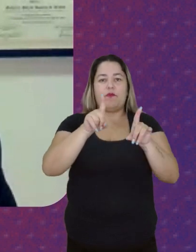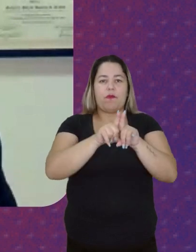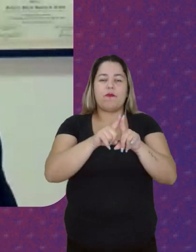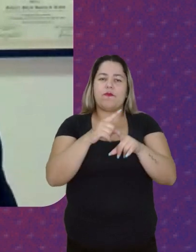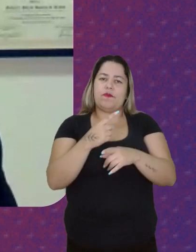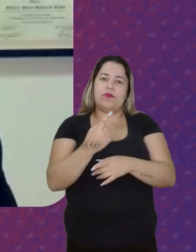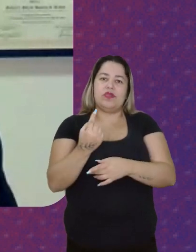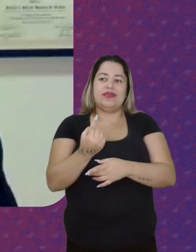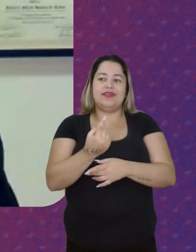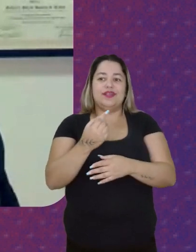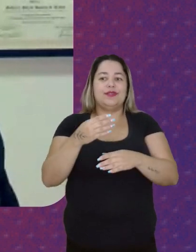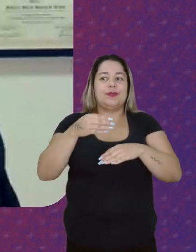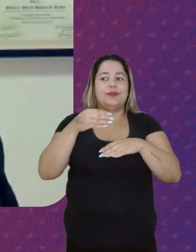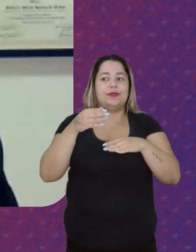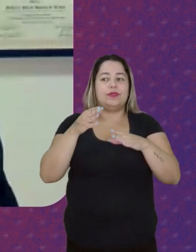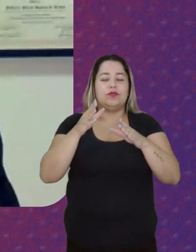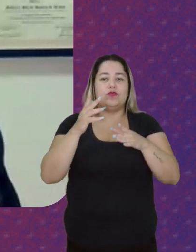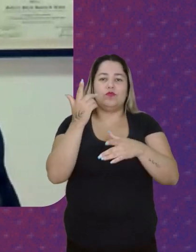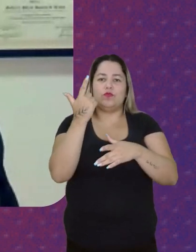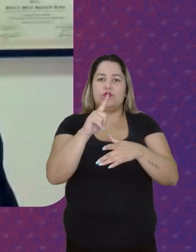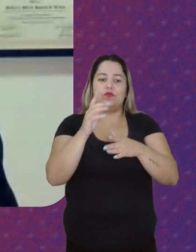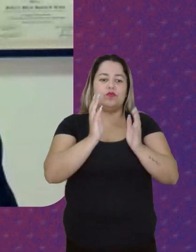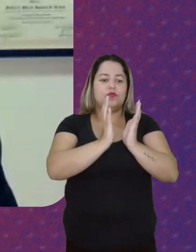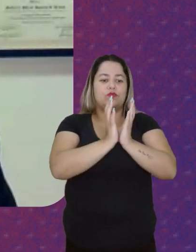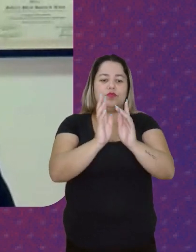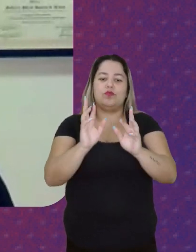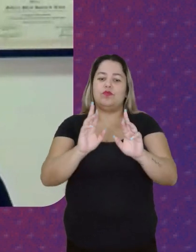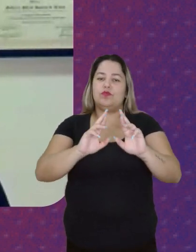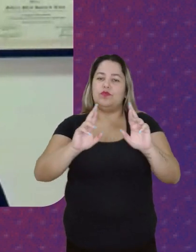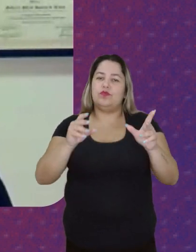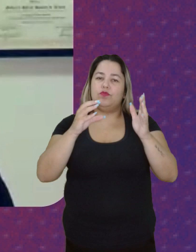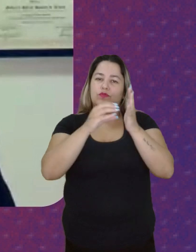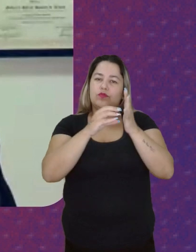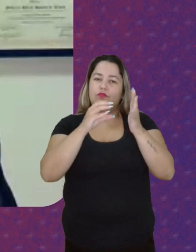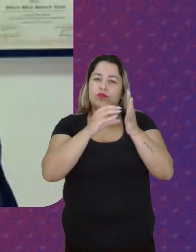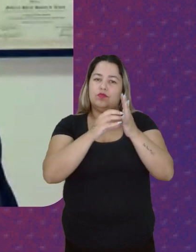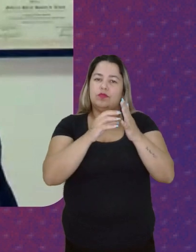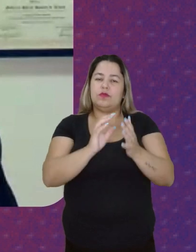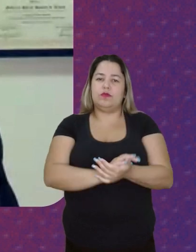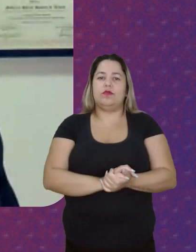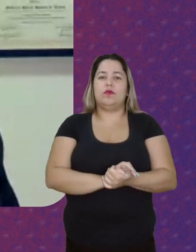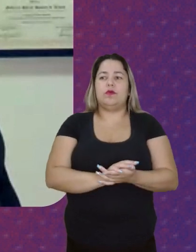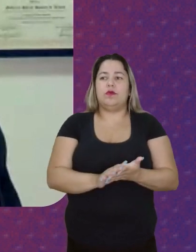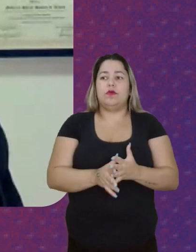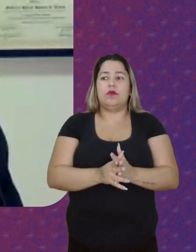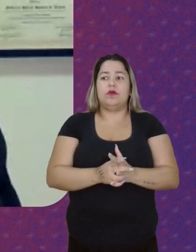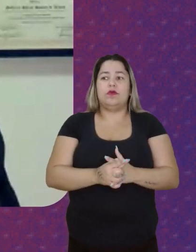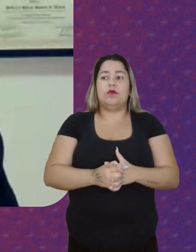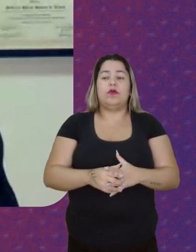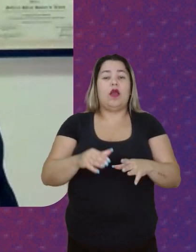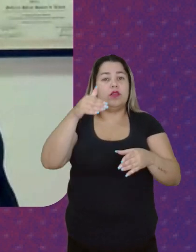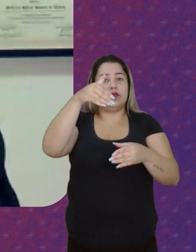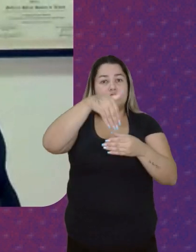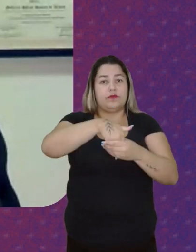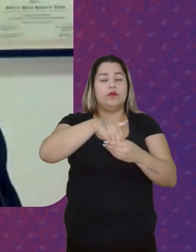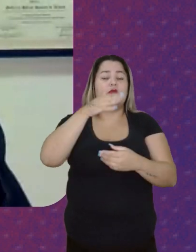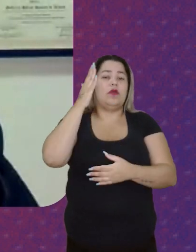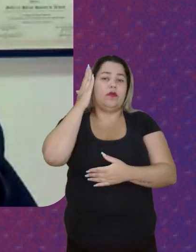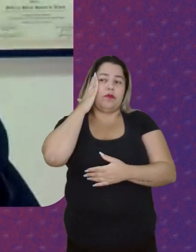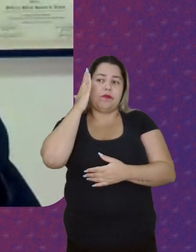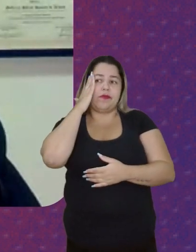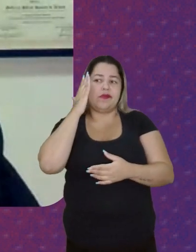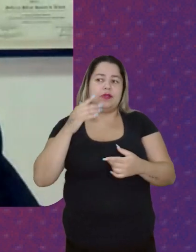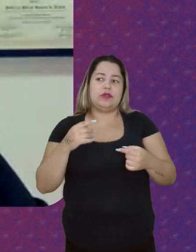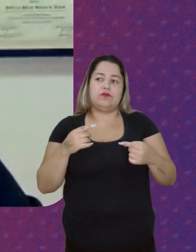únicas com partidos diferentes, isso permite que o eleitor e a eleitora saibam o seguinte: olha, estou